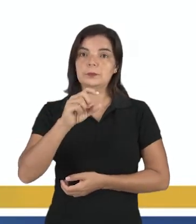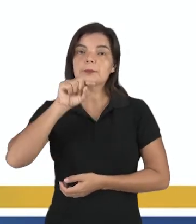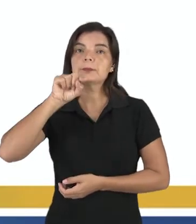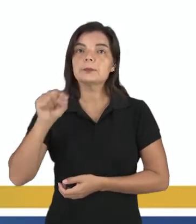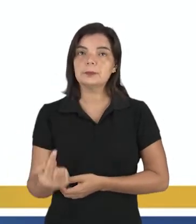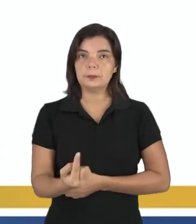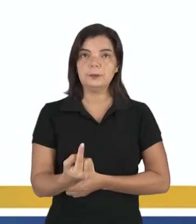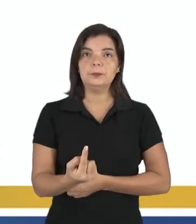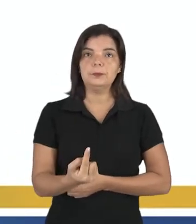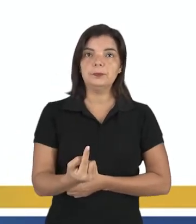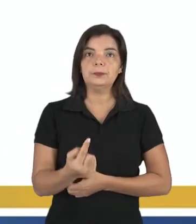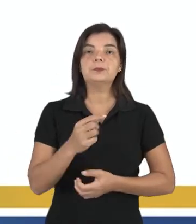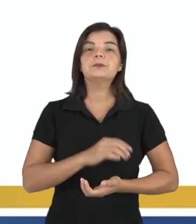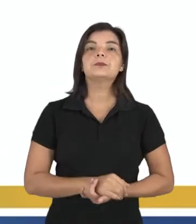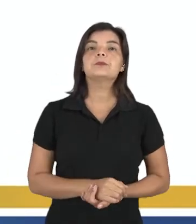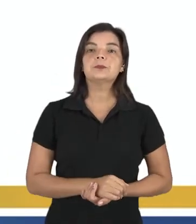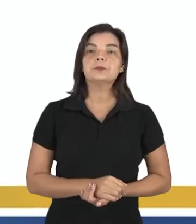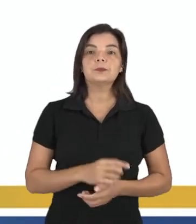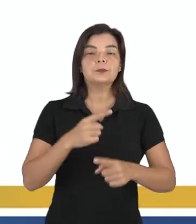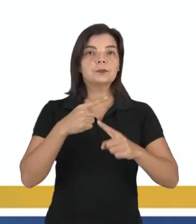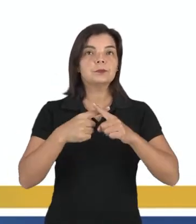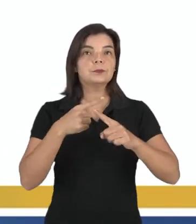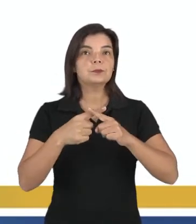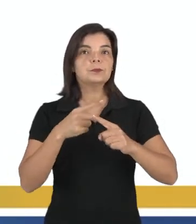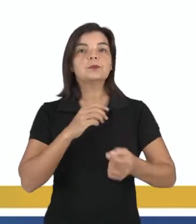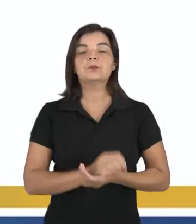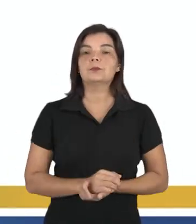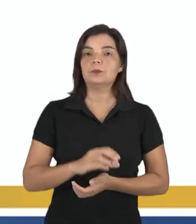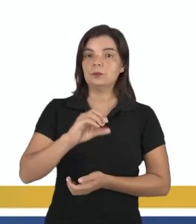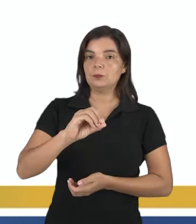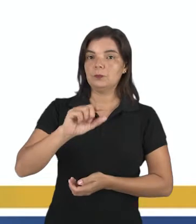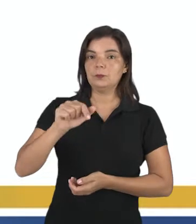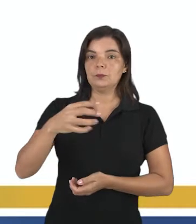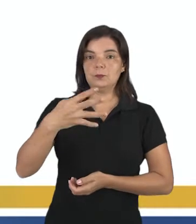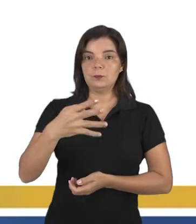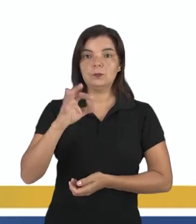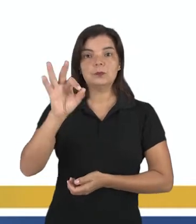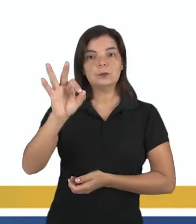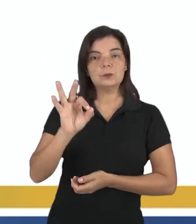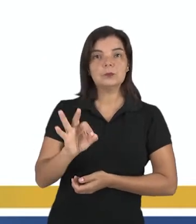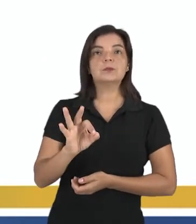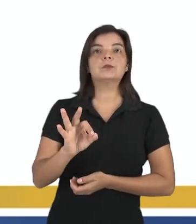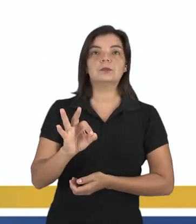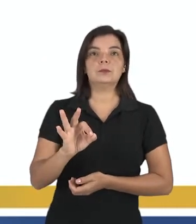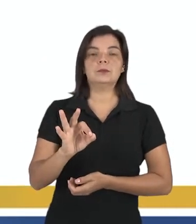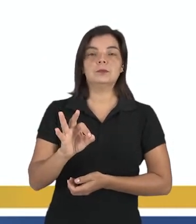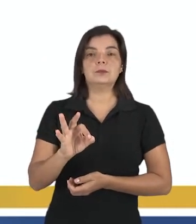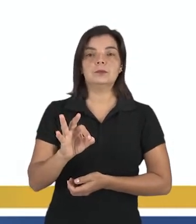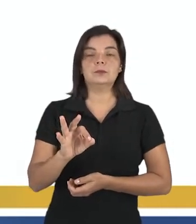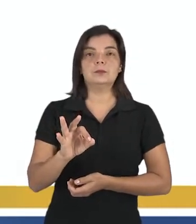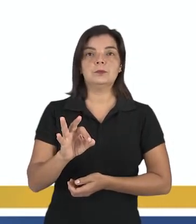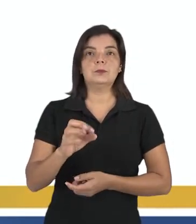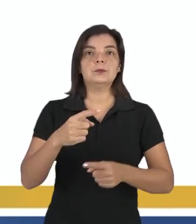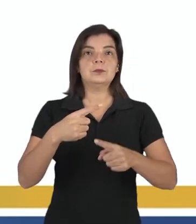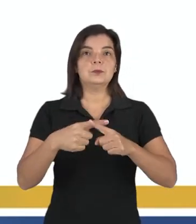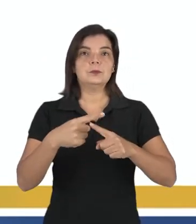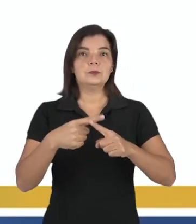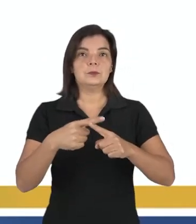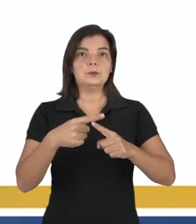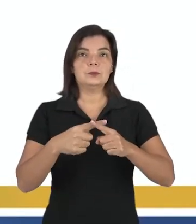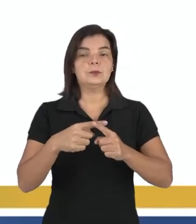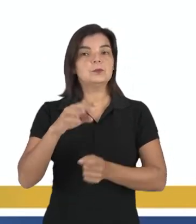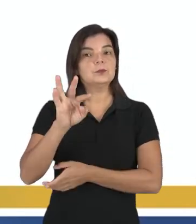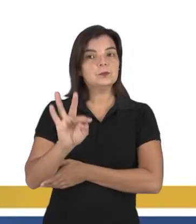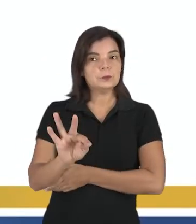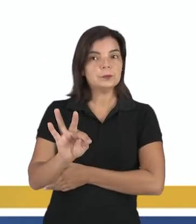igual a 10.000 vezes 4% vezes o